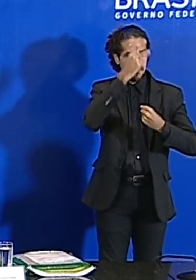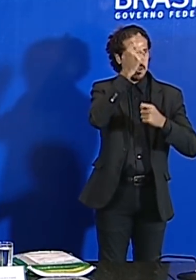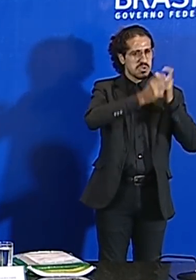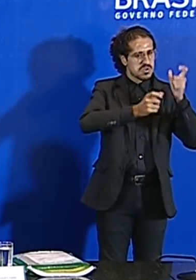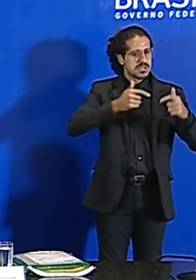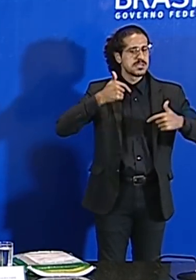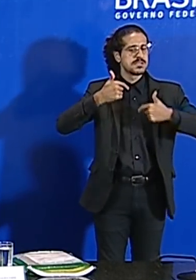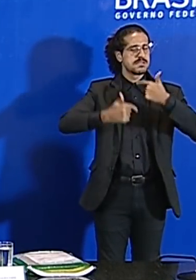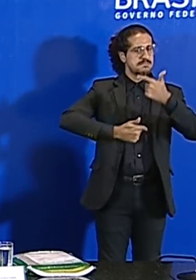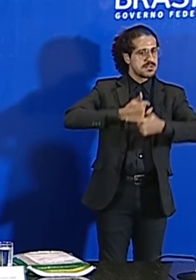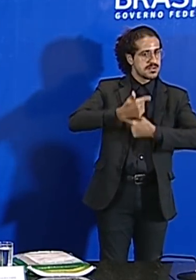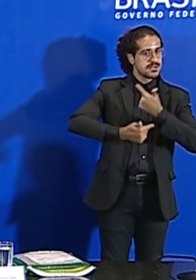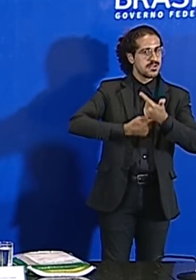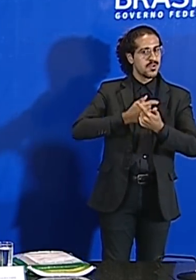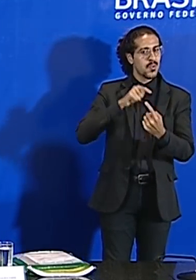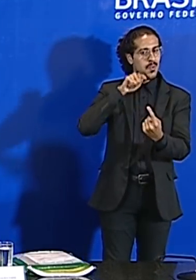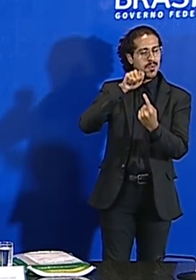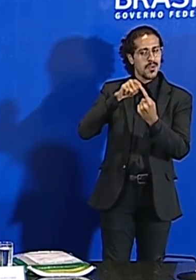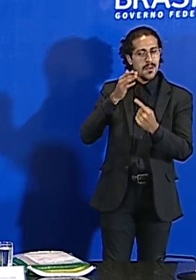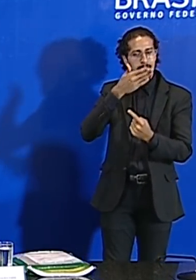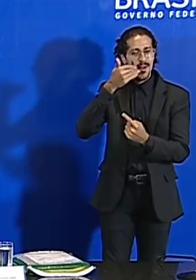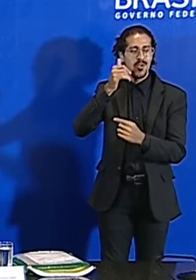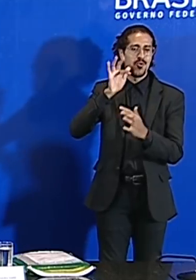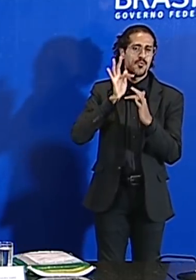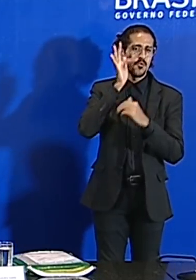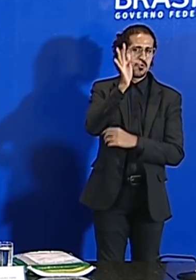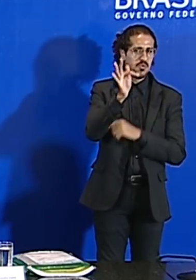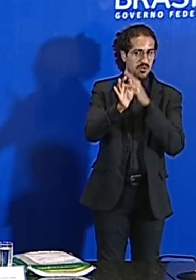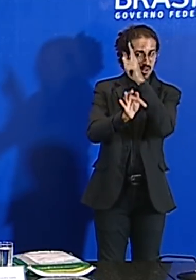coisa decente para o futuro. A pessoa viu, baixa.